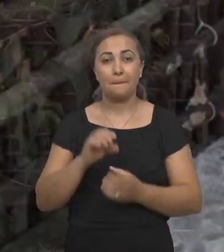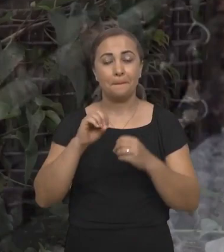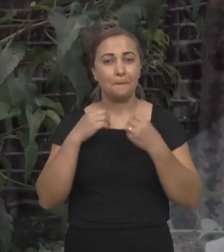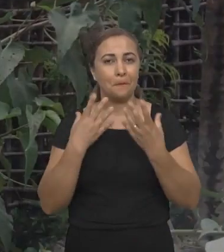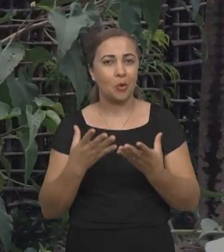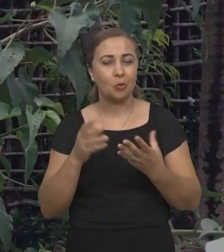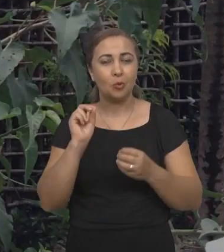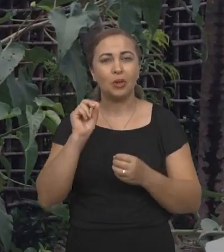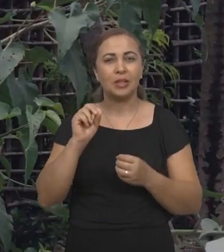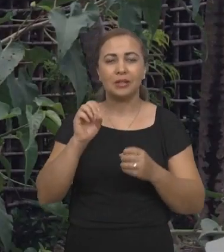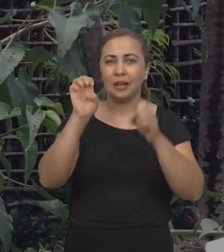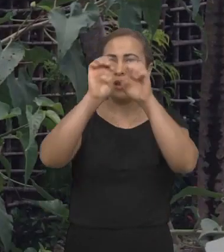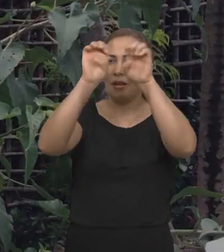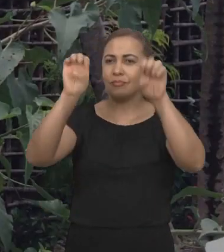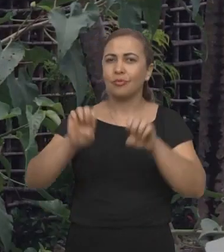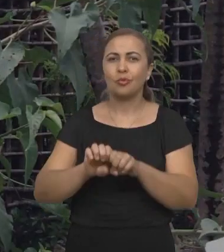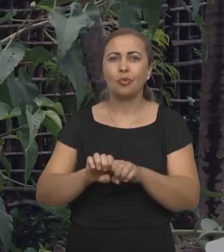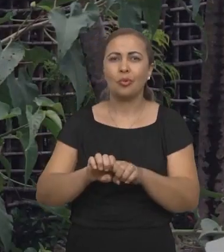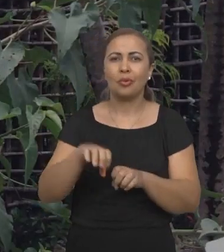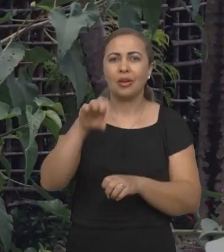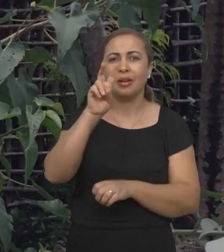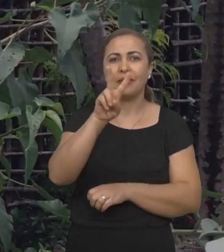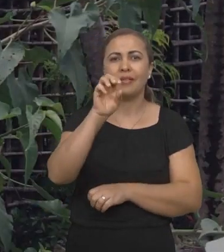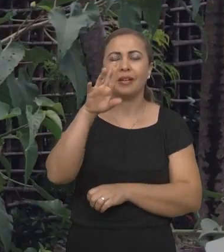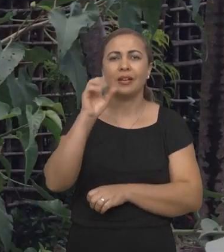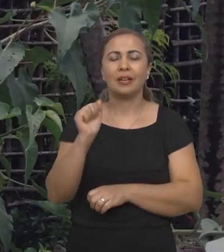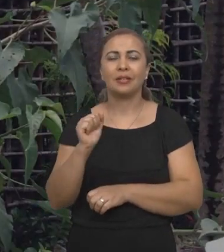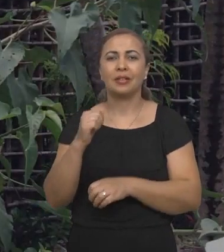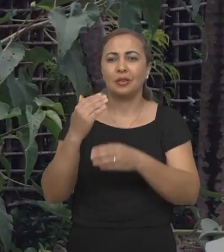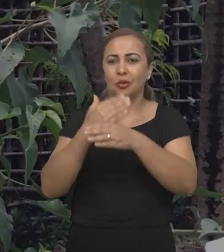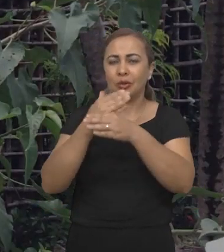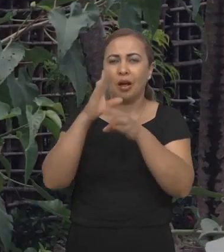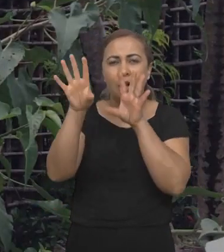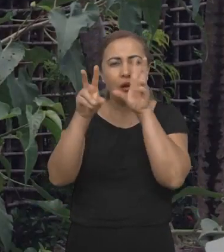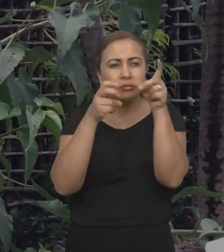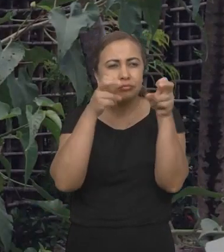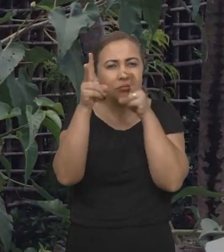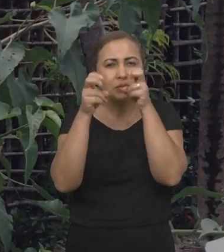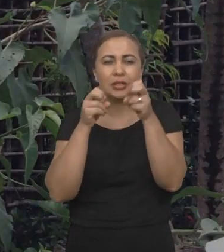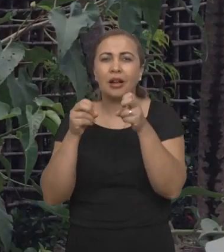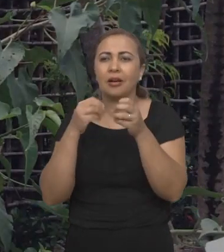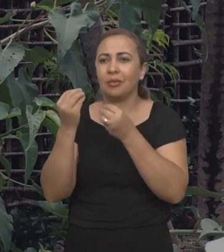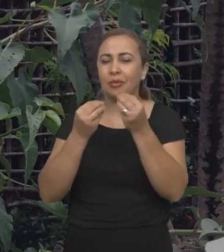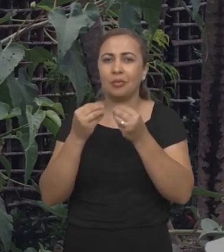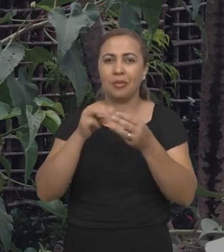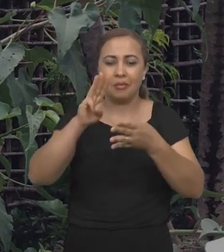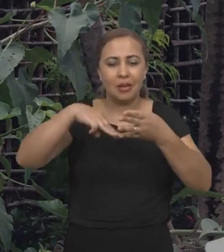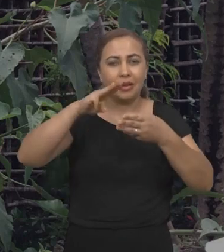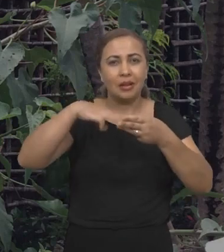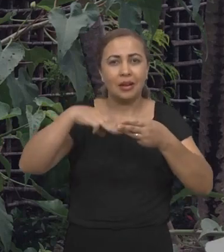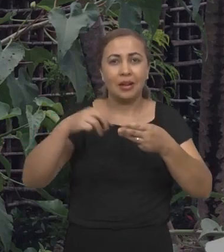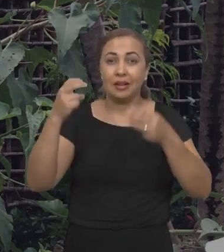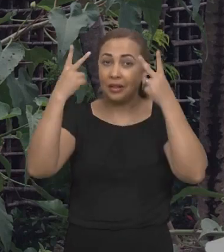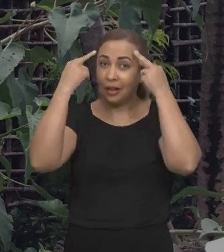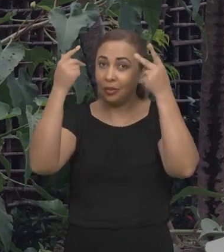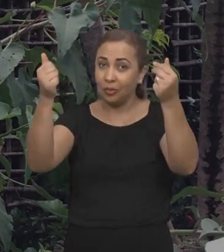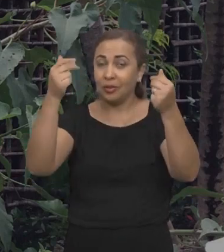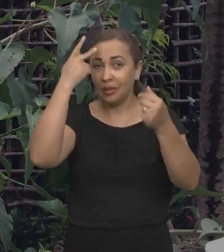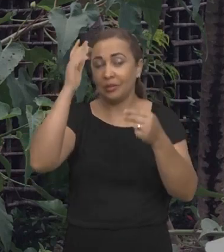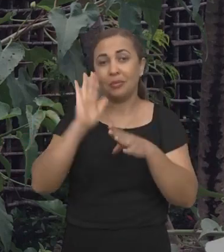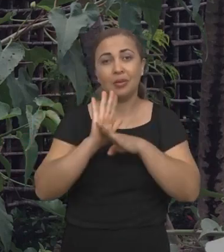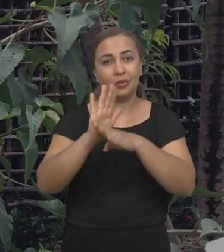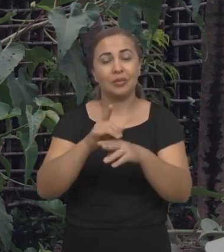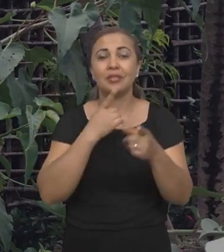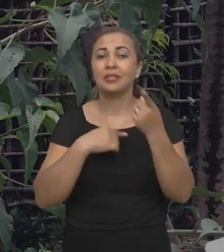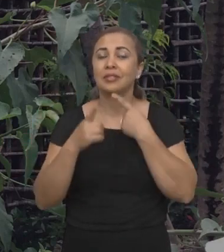Bom, o que seria arquitetura vernacular? É o termo usado para categorizar métodos construtivos que utilizam materiais naturais